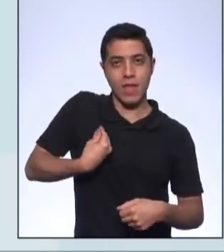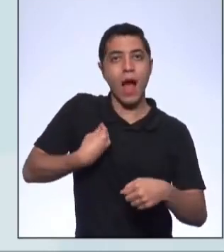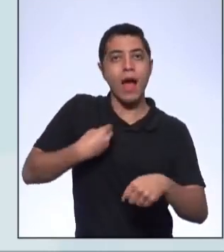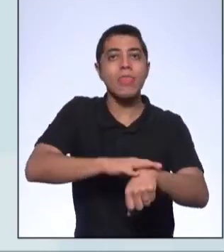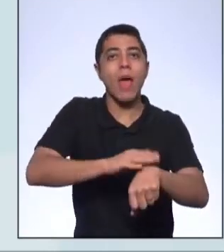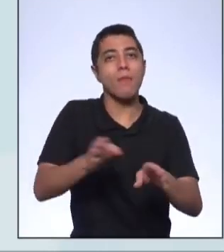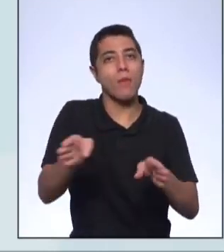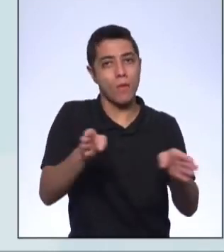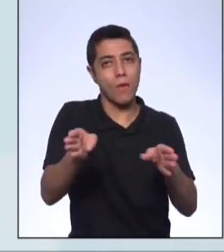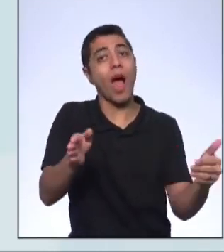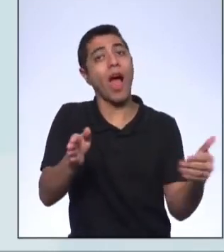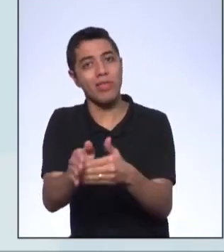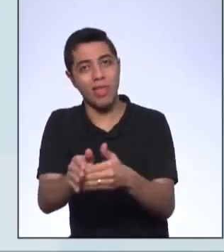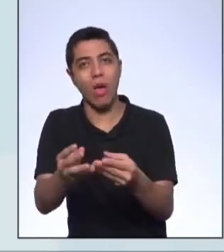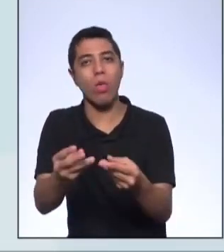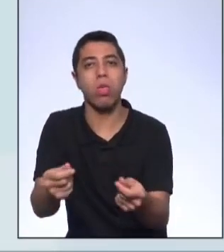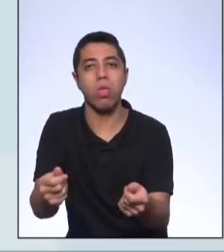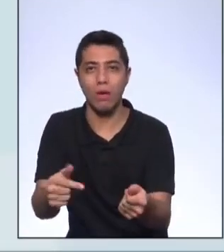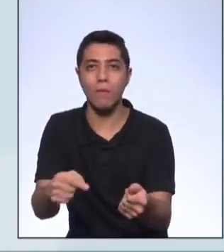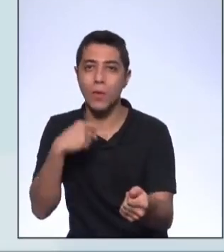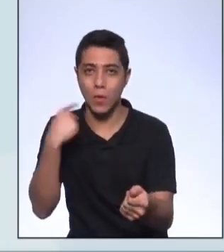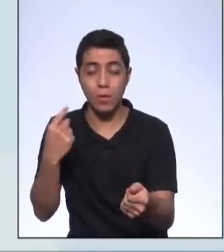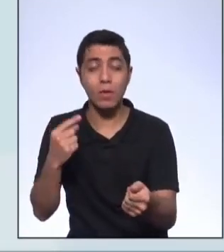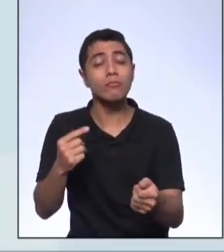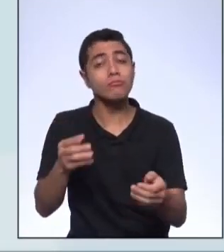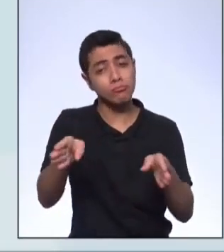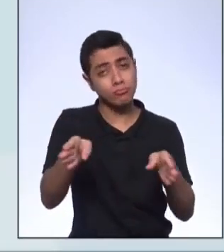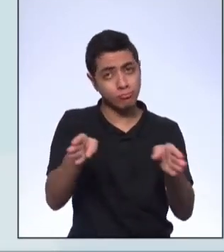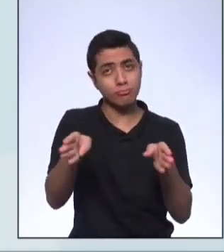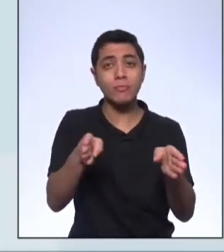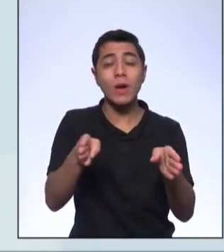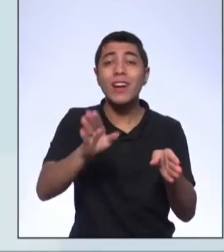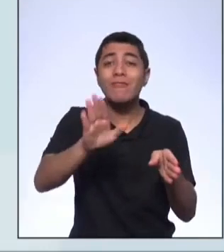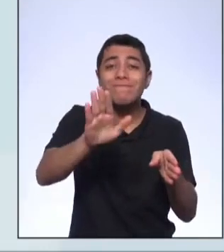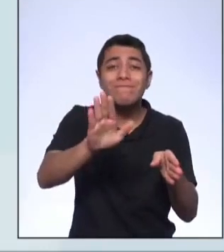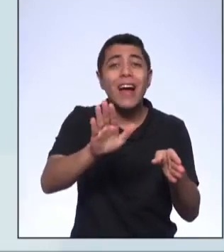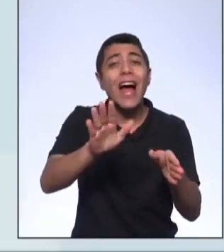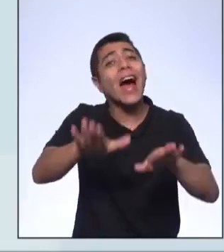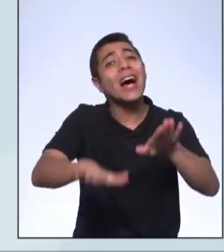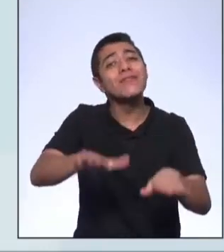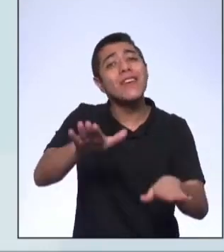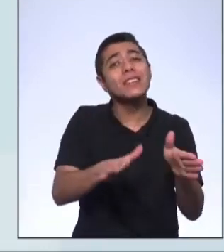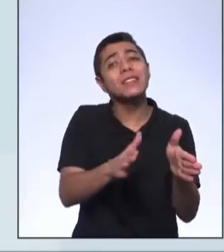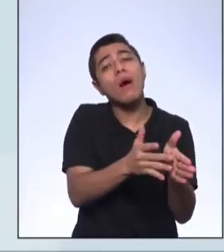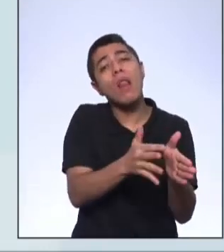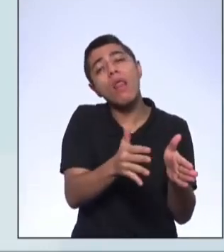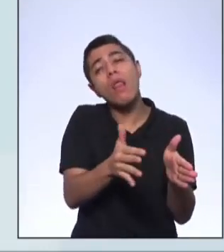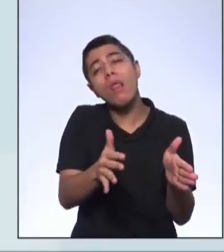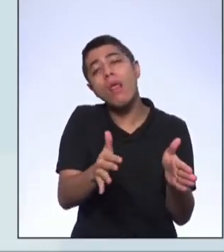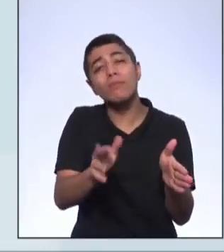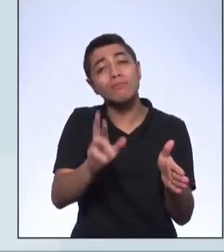possível que ocorram erros nesse processo. Você já ouviu falar em câncer? Existe alguma